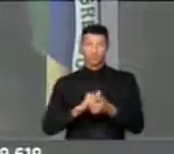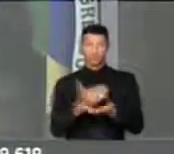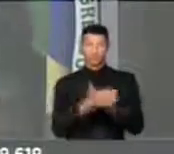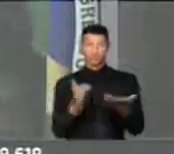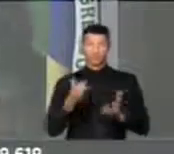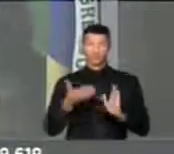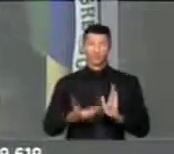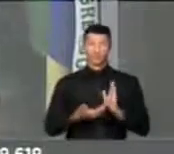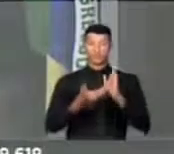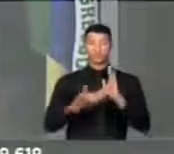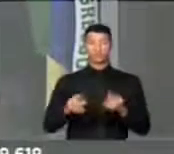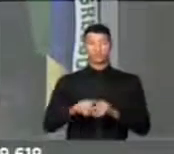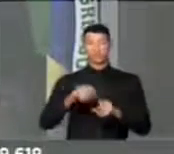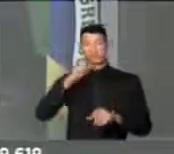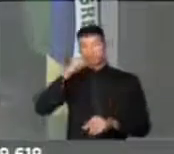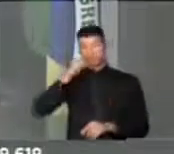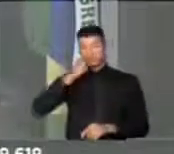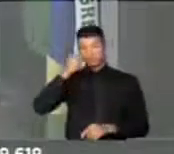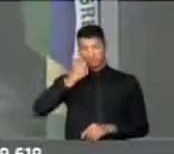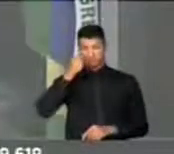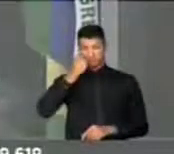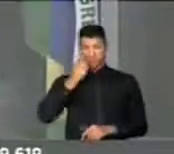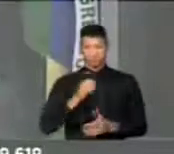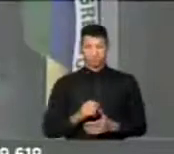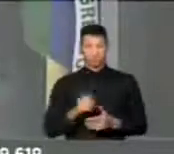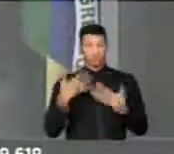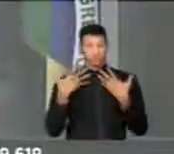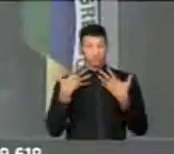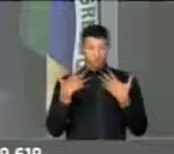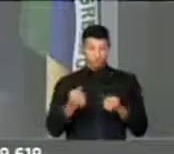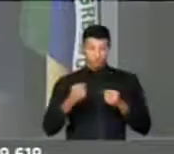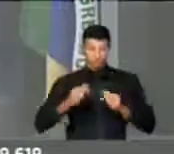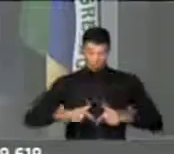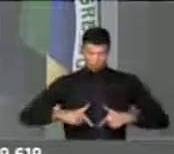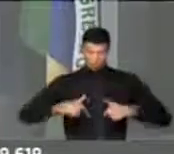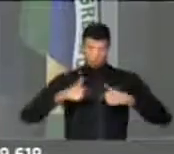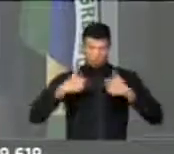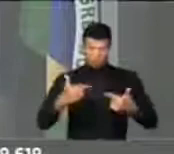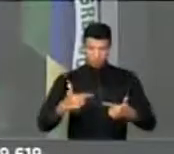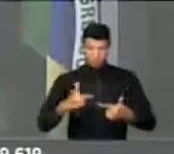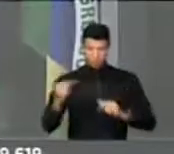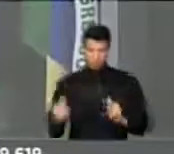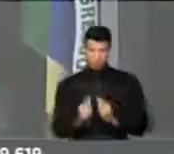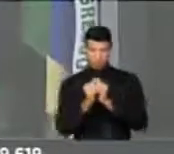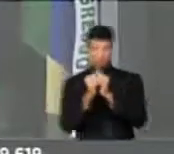da Câmara e do Senado, vamos num esforço único